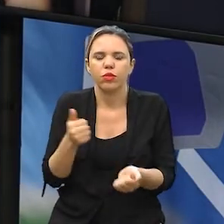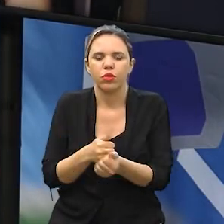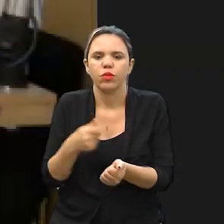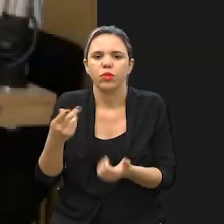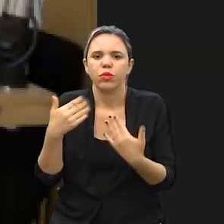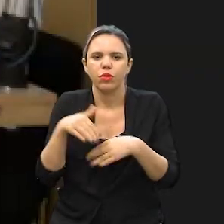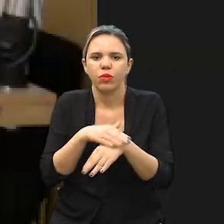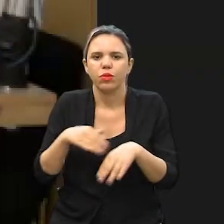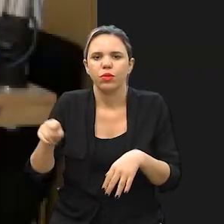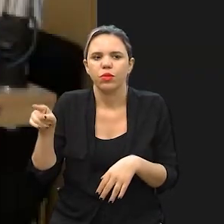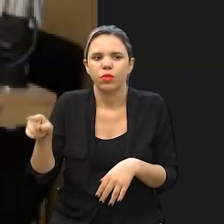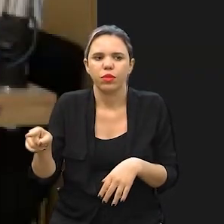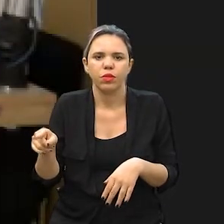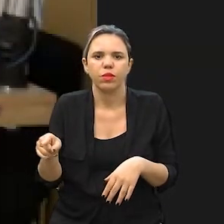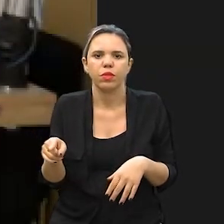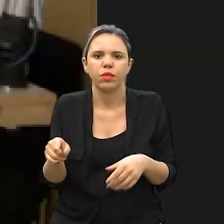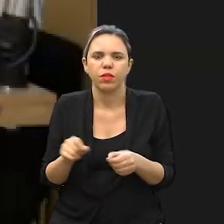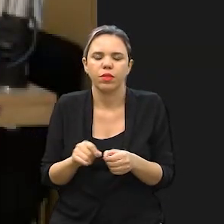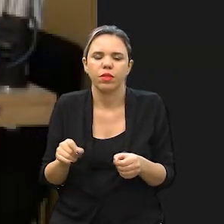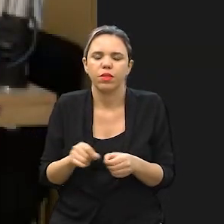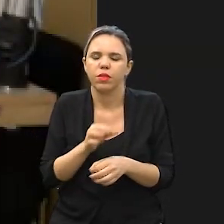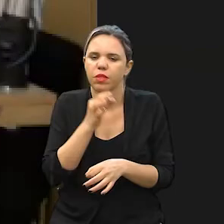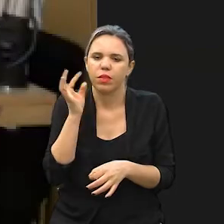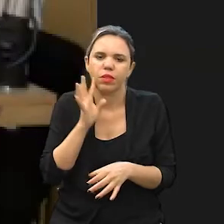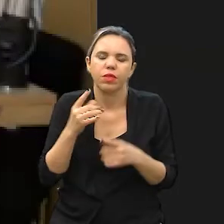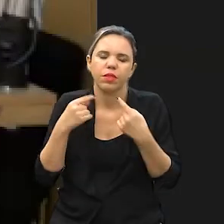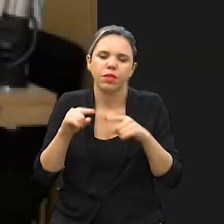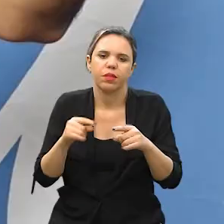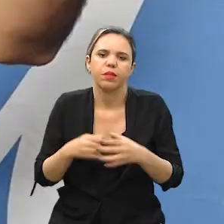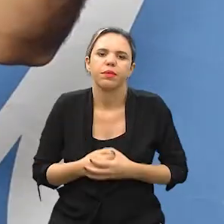próximo, conversando. Isso que seria uma boa